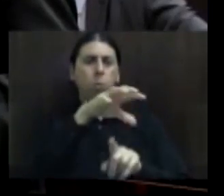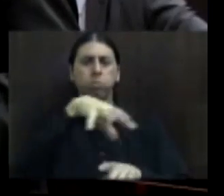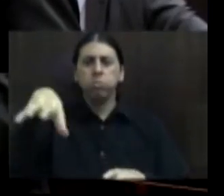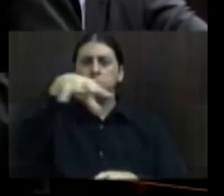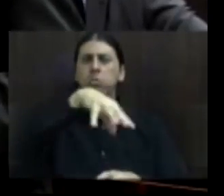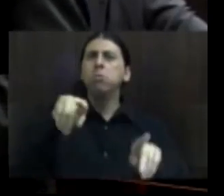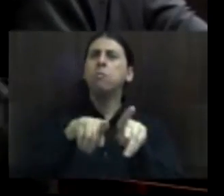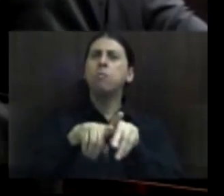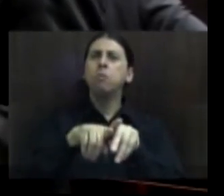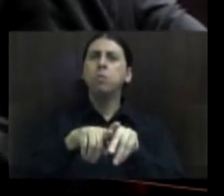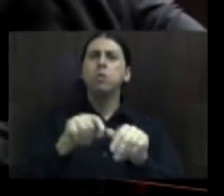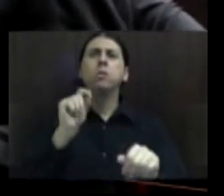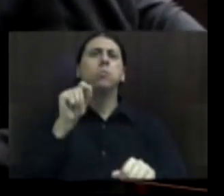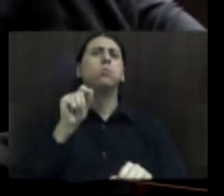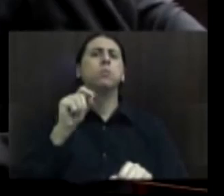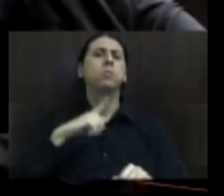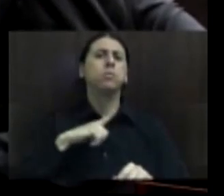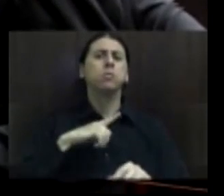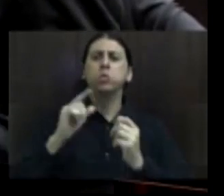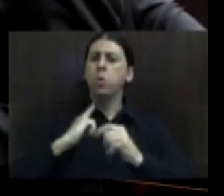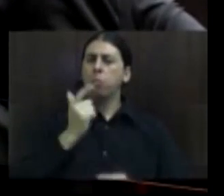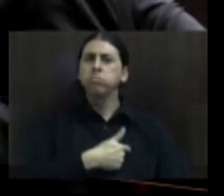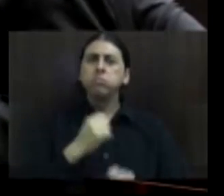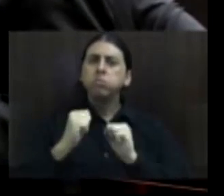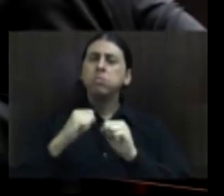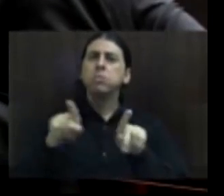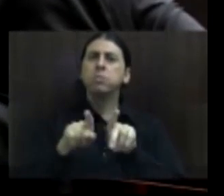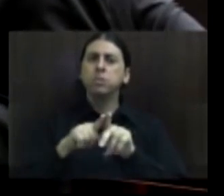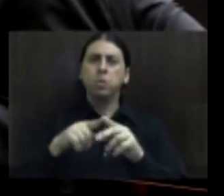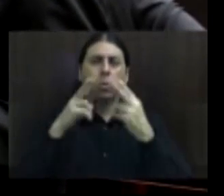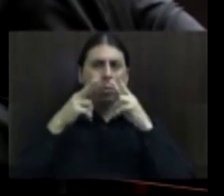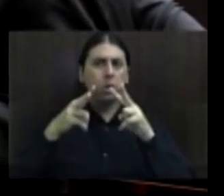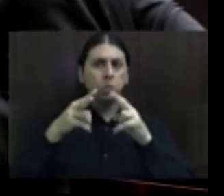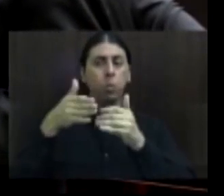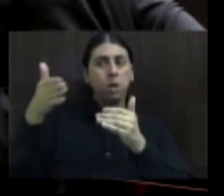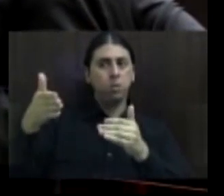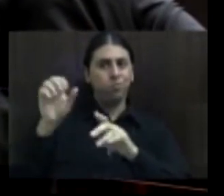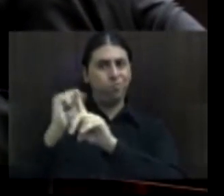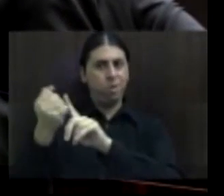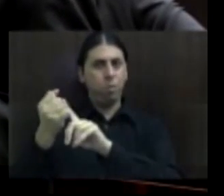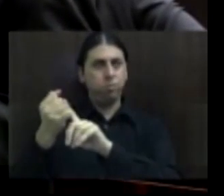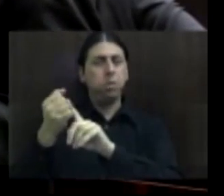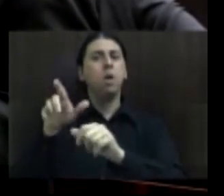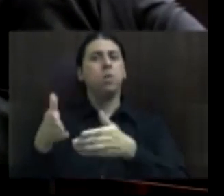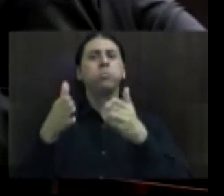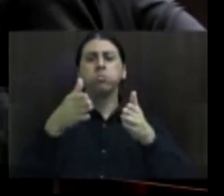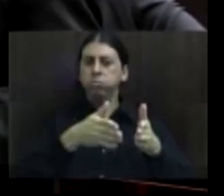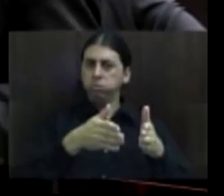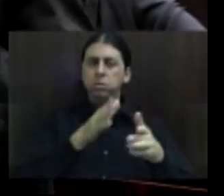também e que nós possamos ter olhando esse lado social uma educação de